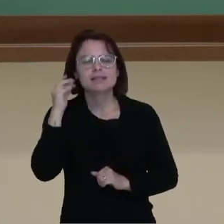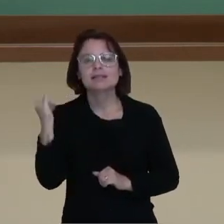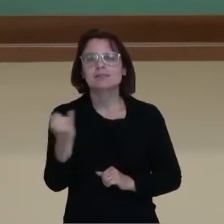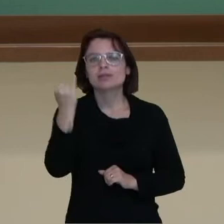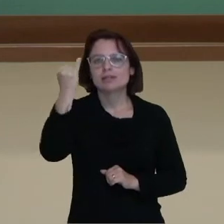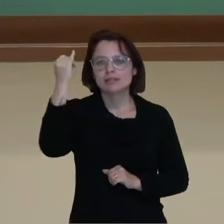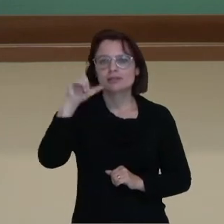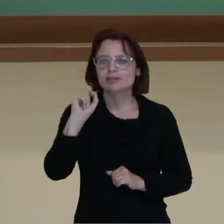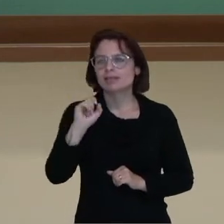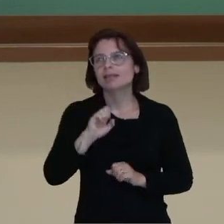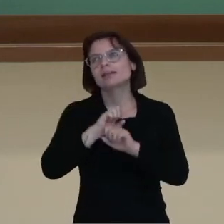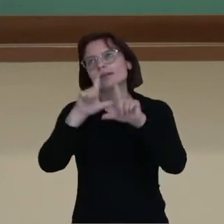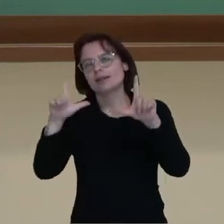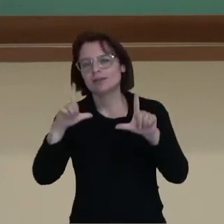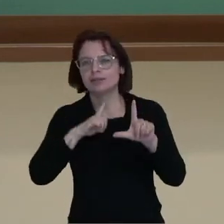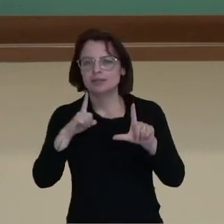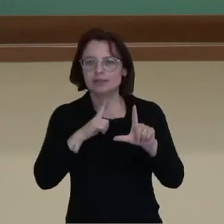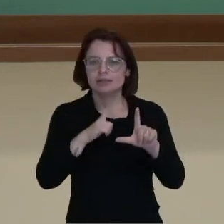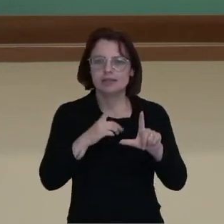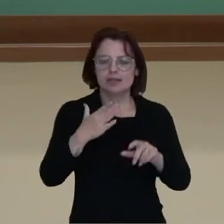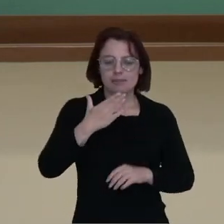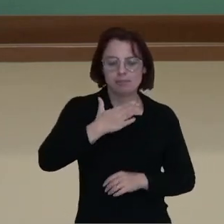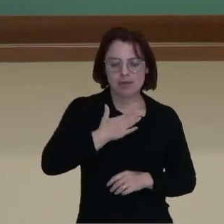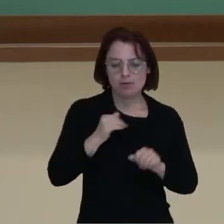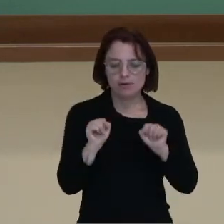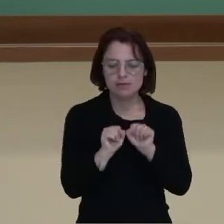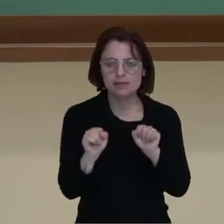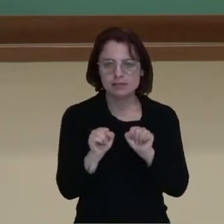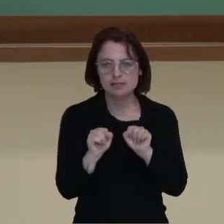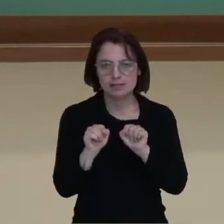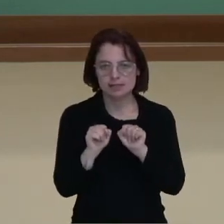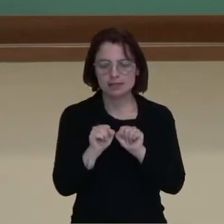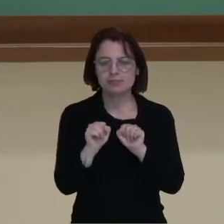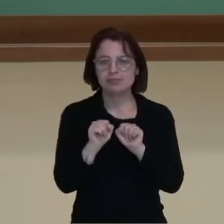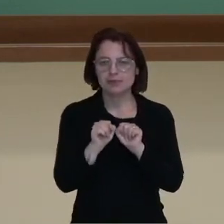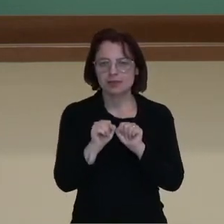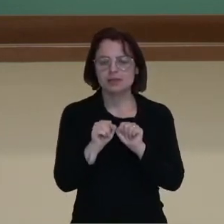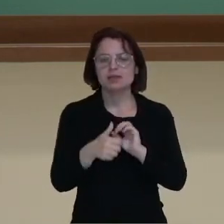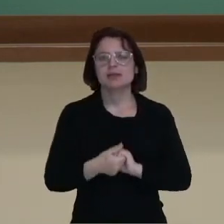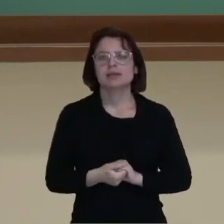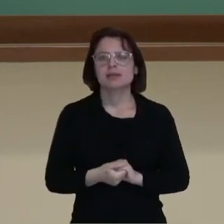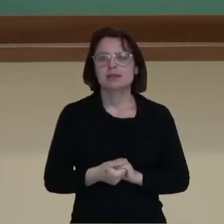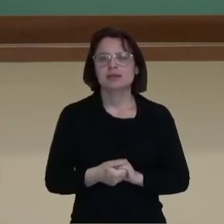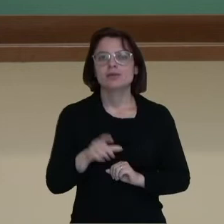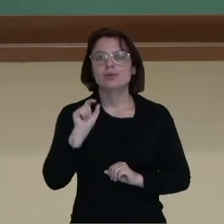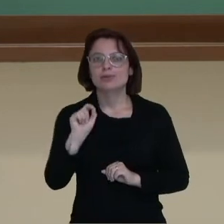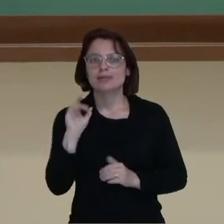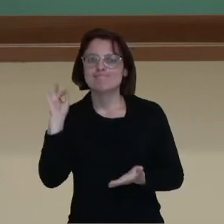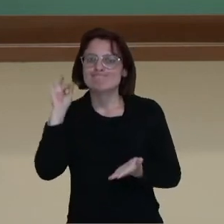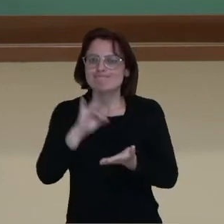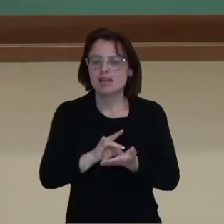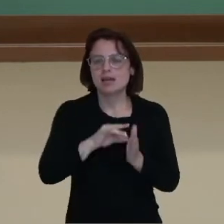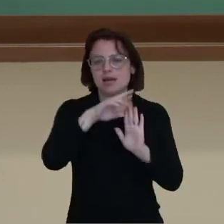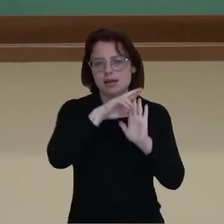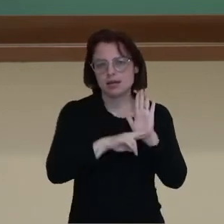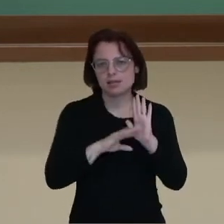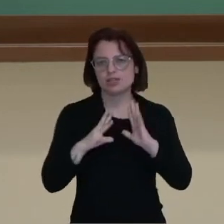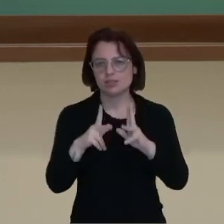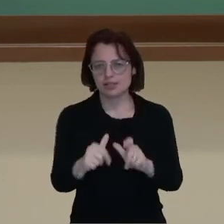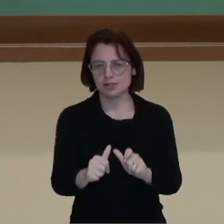há, claro, uma diferença entre o meu agir moral e a regra geral, né?